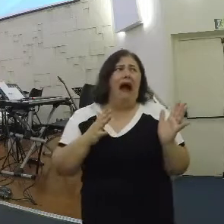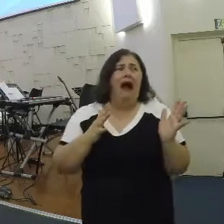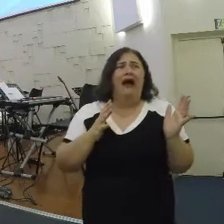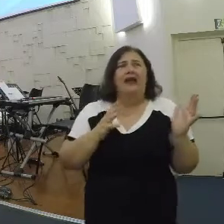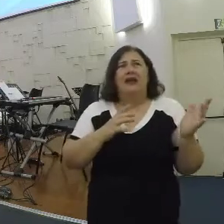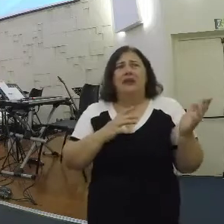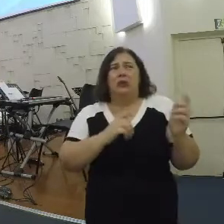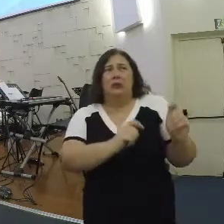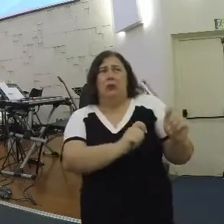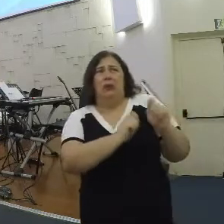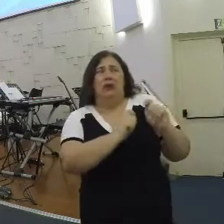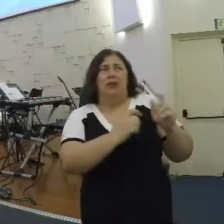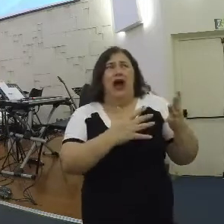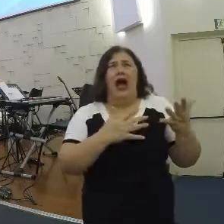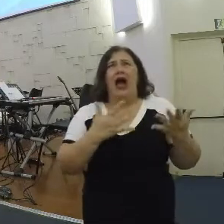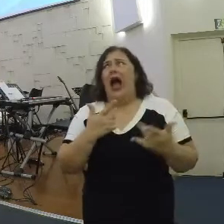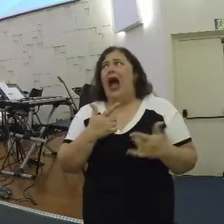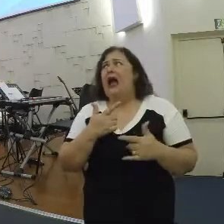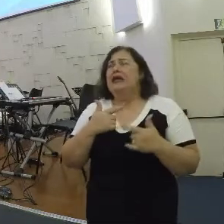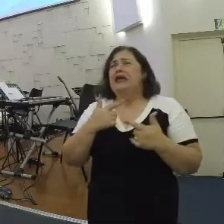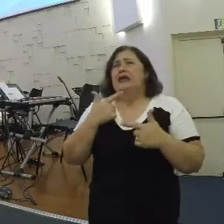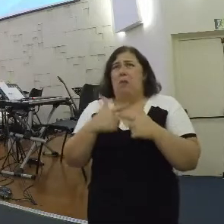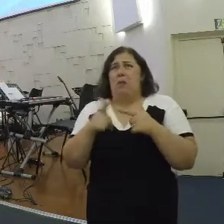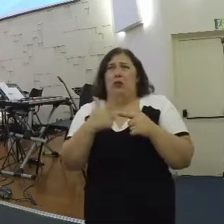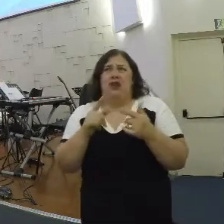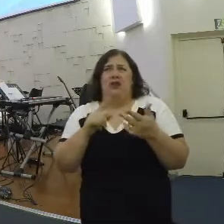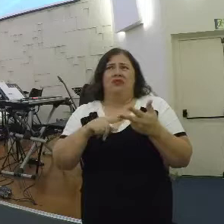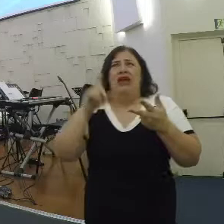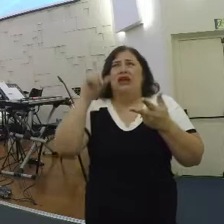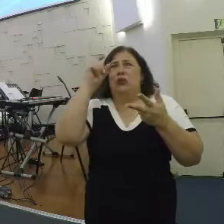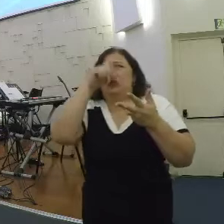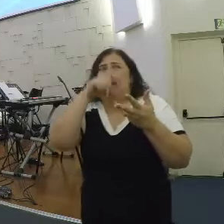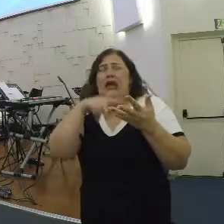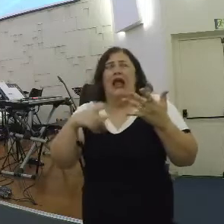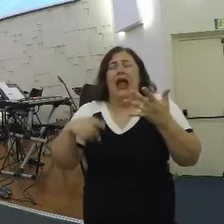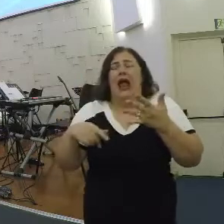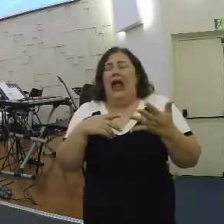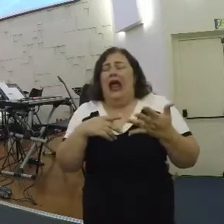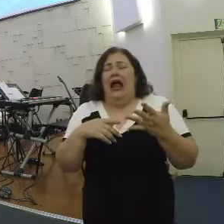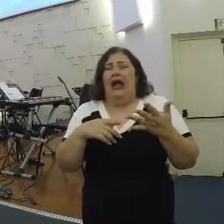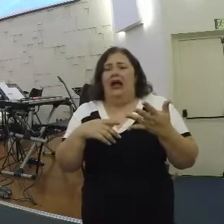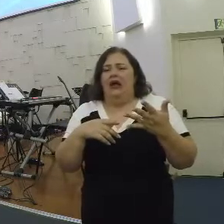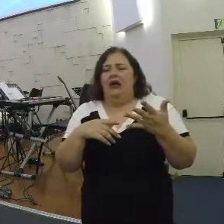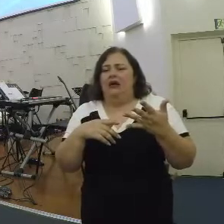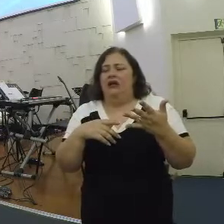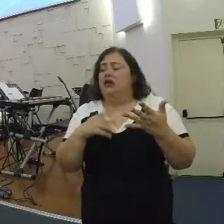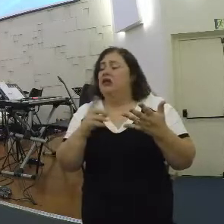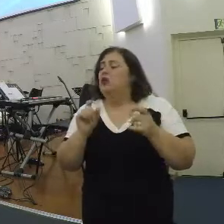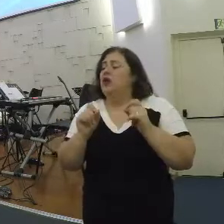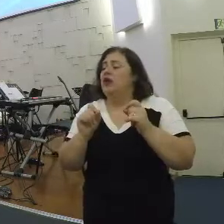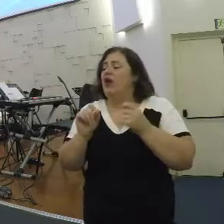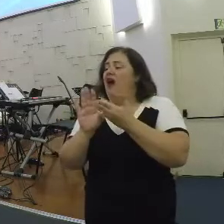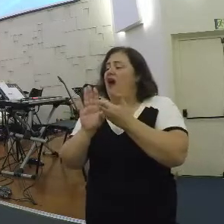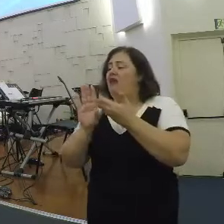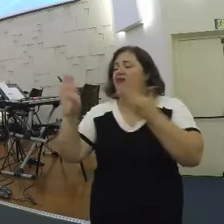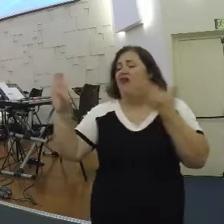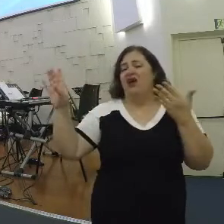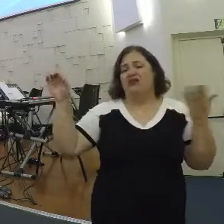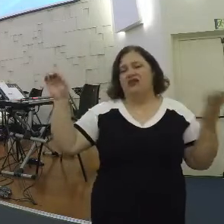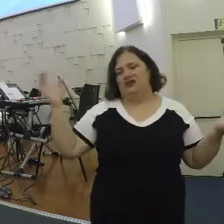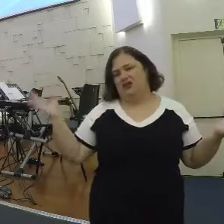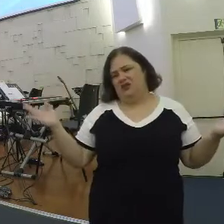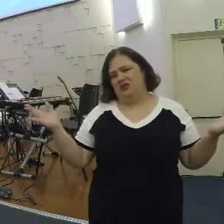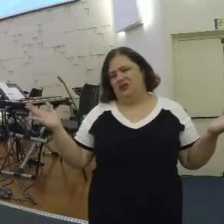enfrentar as aflições e perseverar em Cristo em meio às aflições. Eu lembro de um segundo professor, esse professor